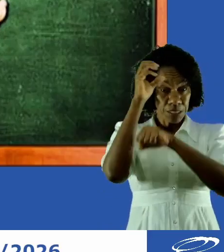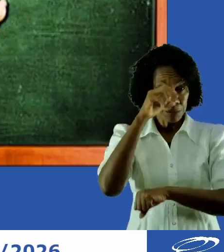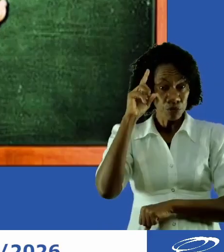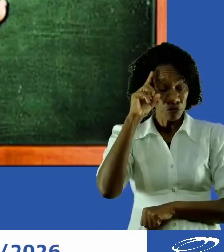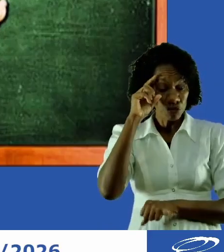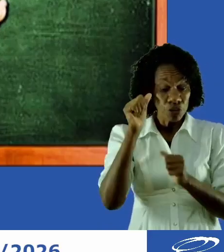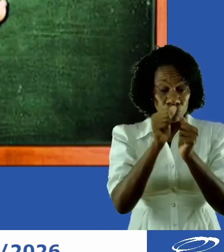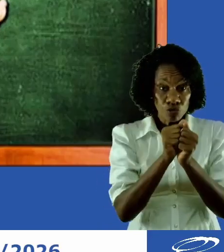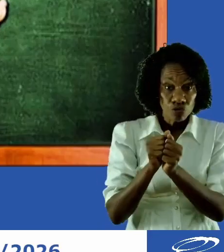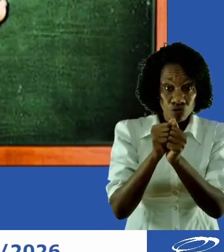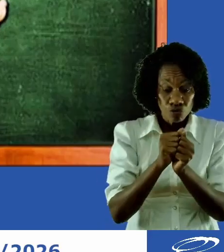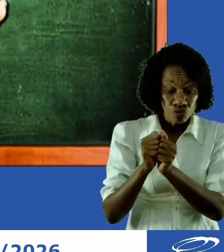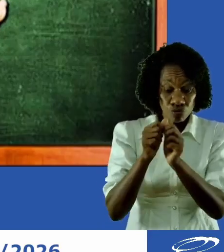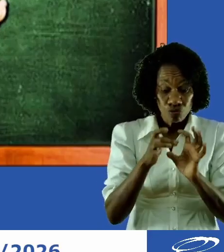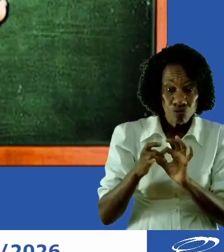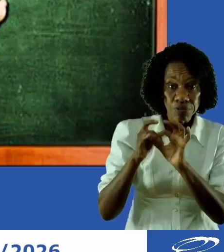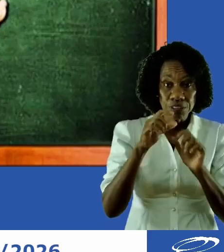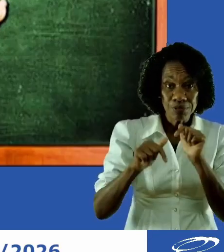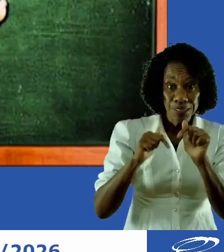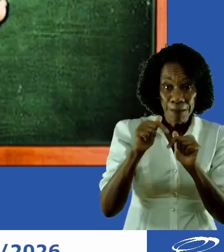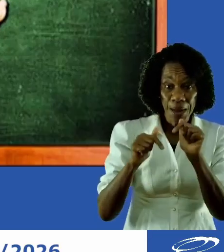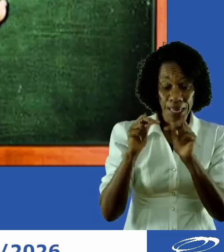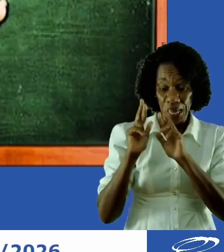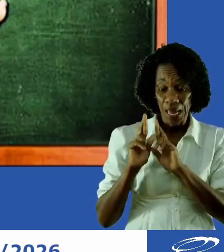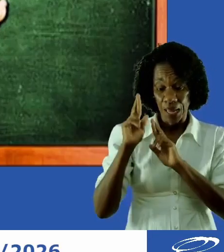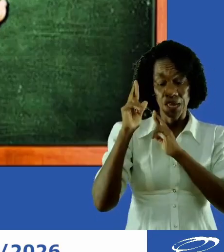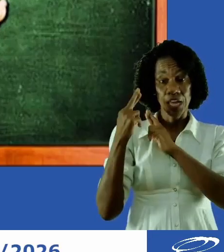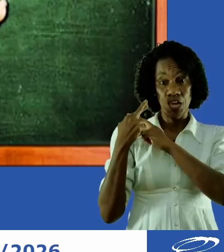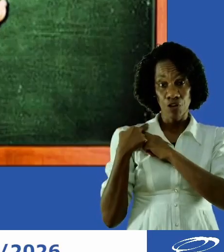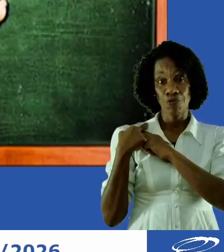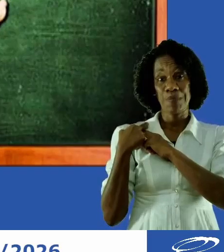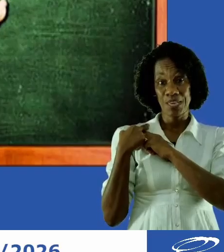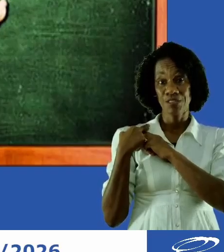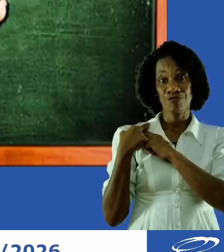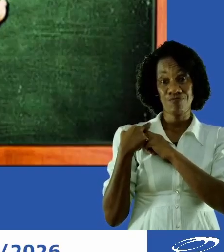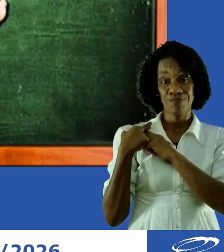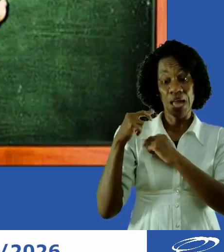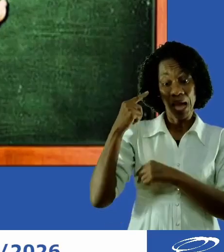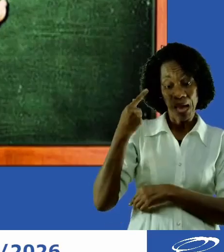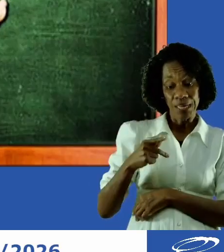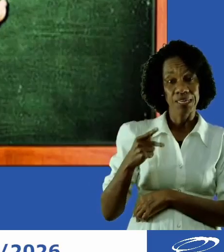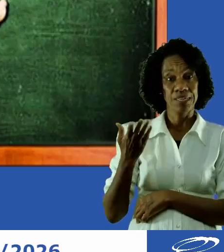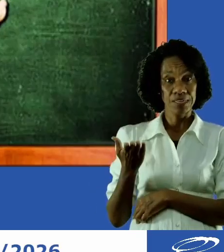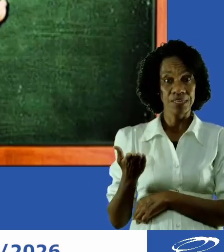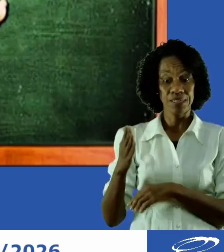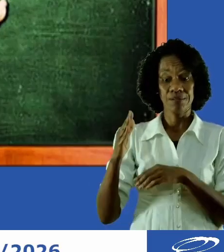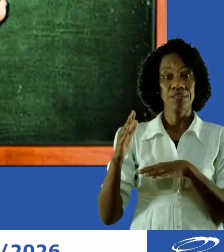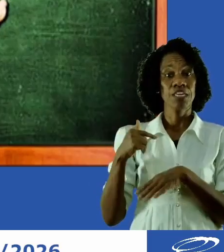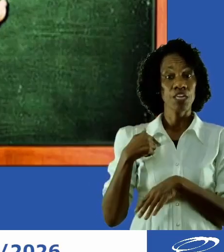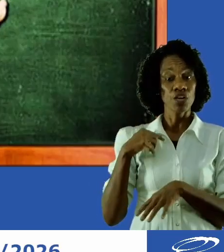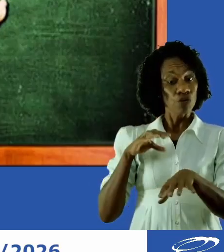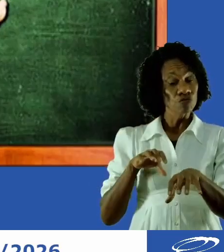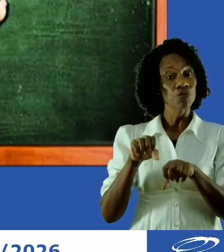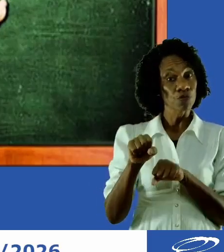conjunto e respeitar esse casamento é fundamental. E assim, com certeza, que essa casa faz, e assim, com certeza, que eu me formei,